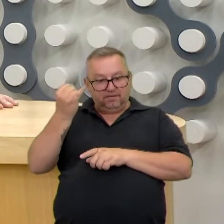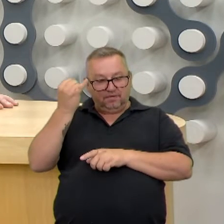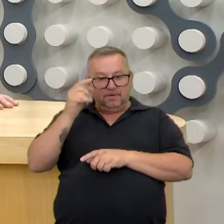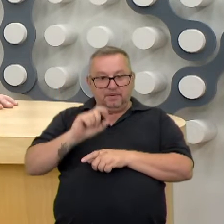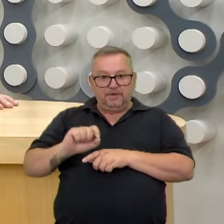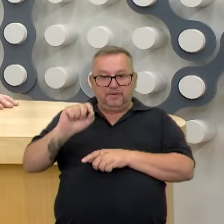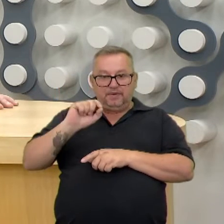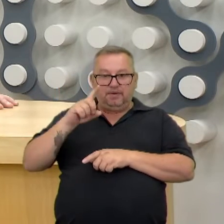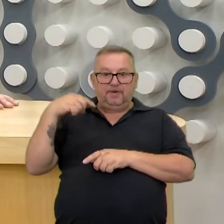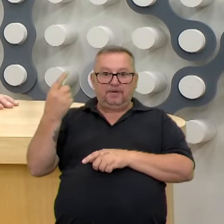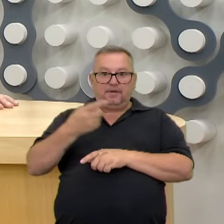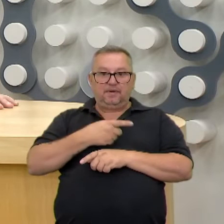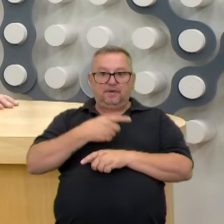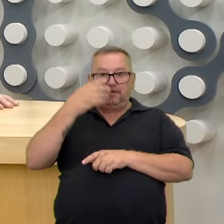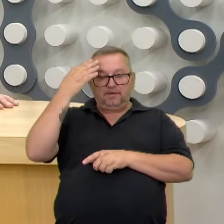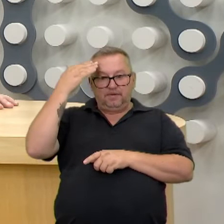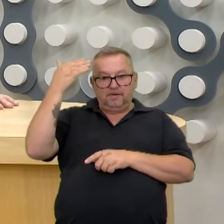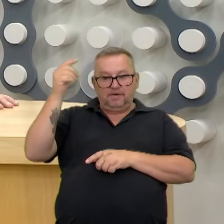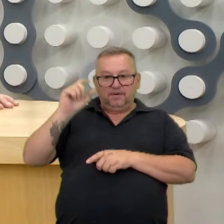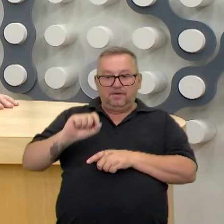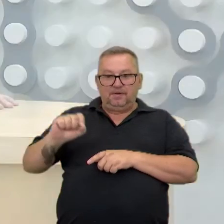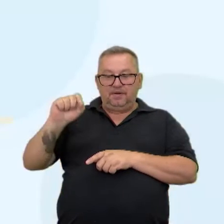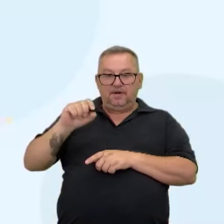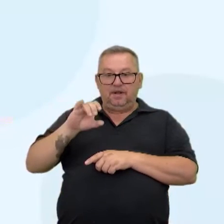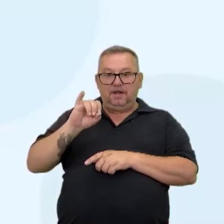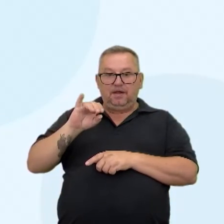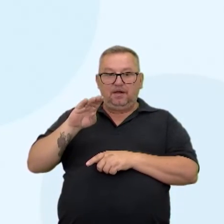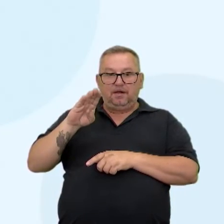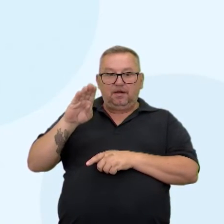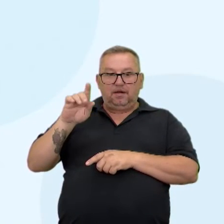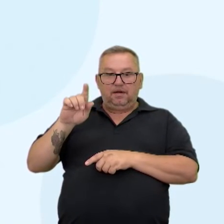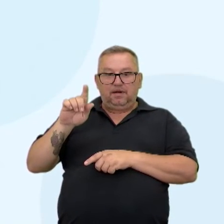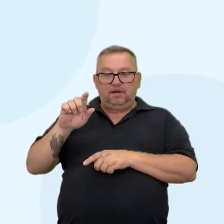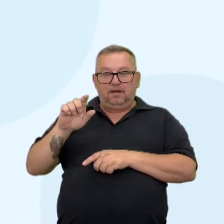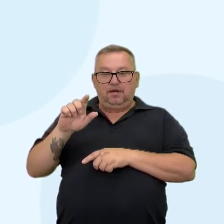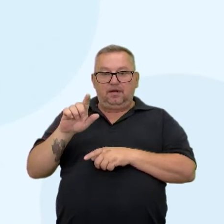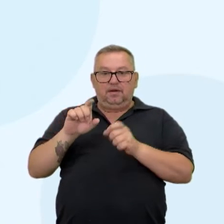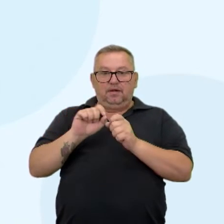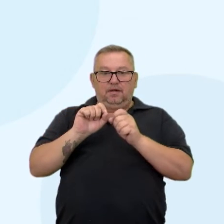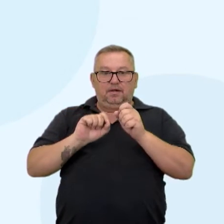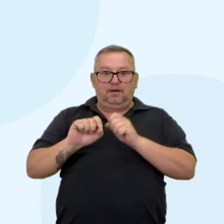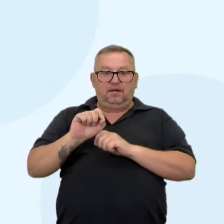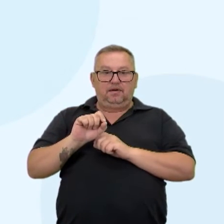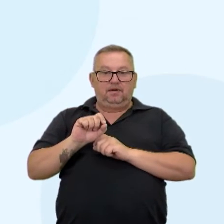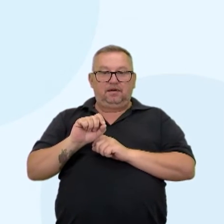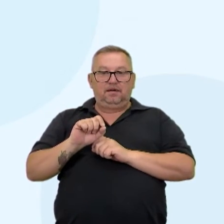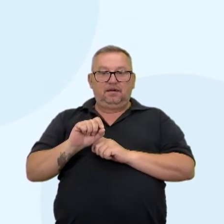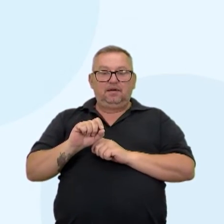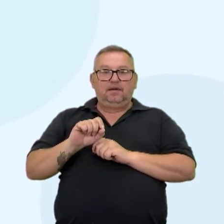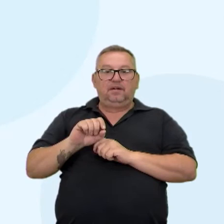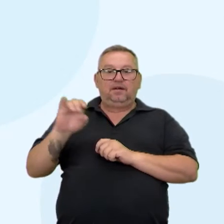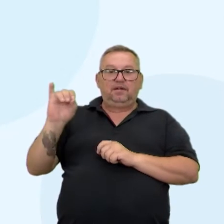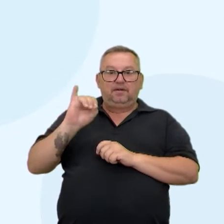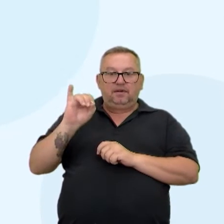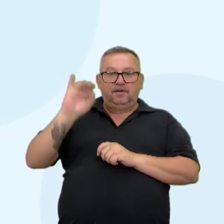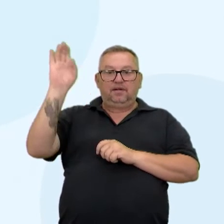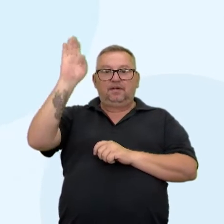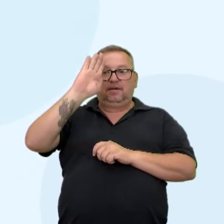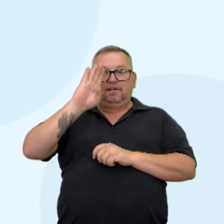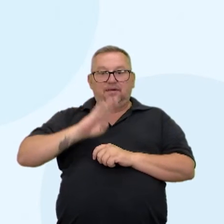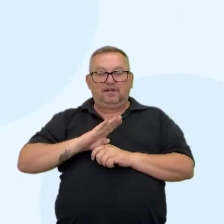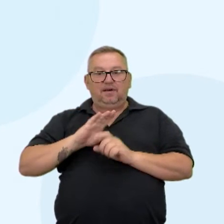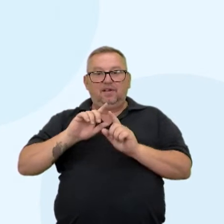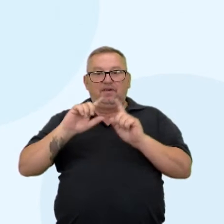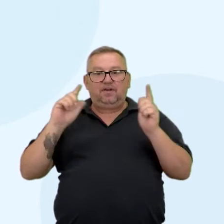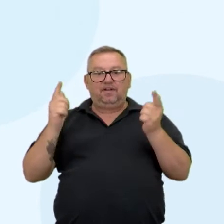importante, o nosso famoso IBGE, né, que é aí o Instituto Brasileiro de Geografia